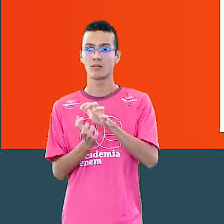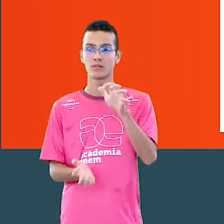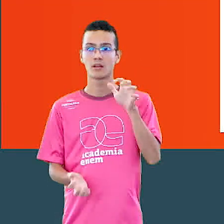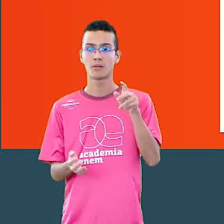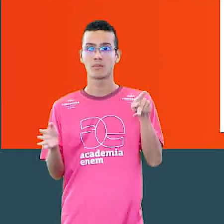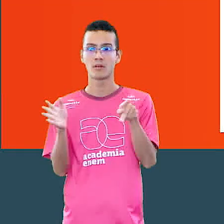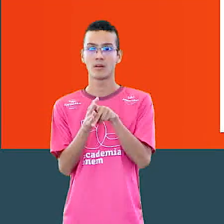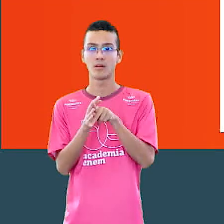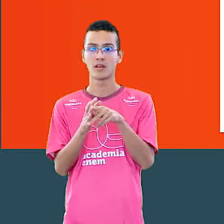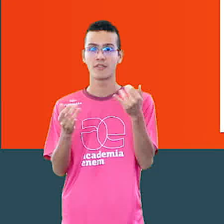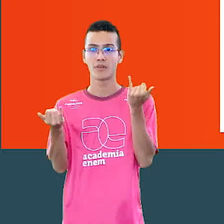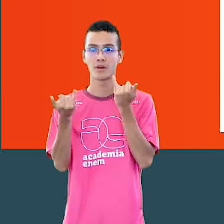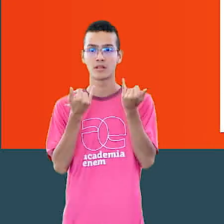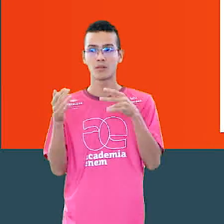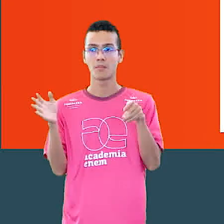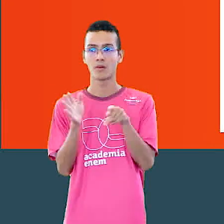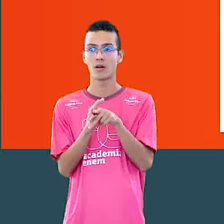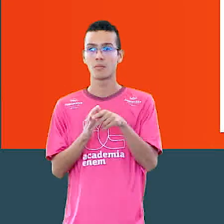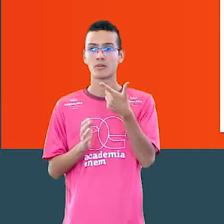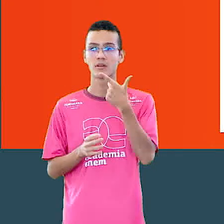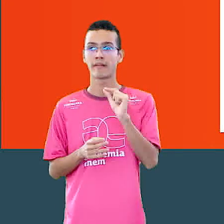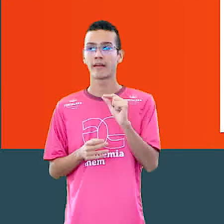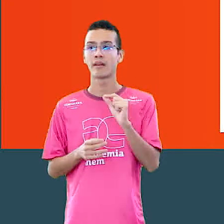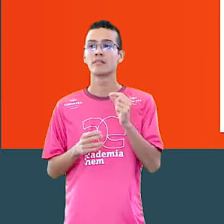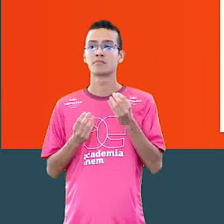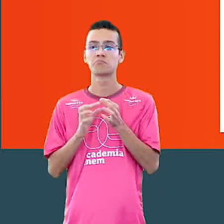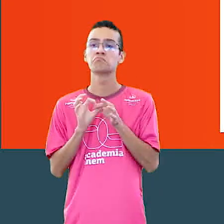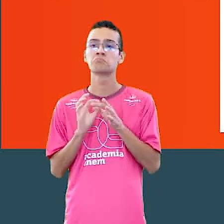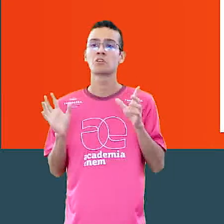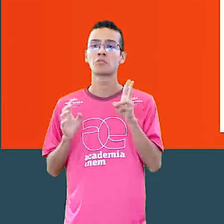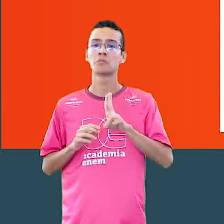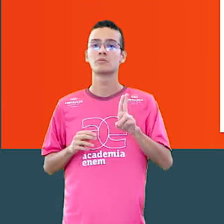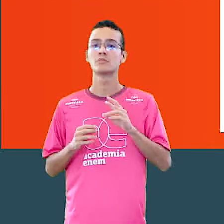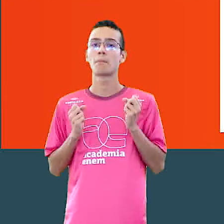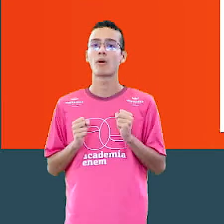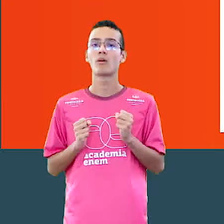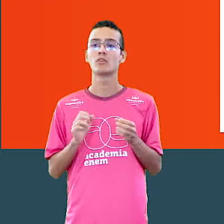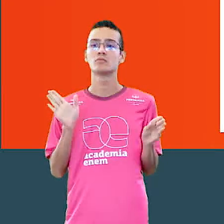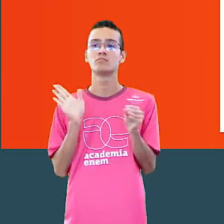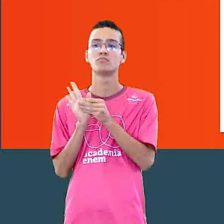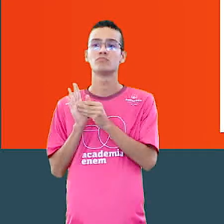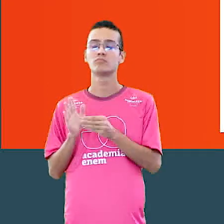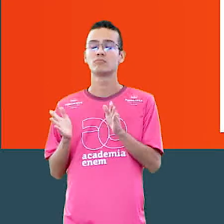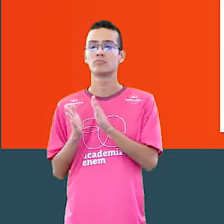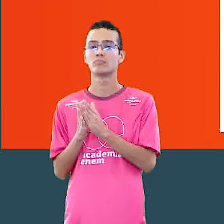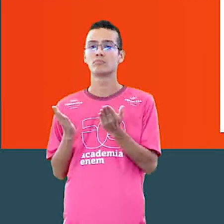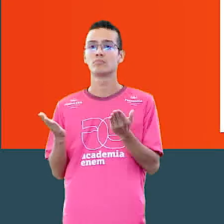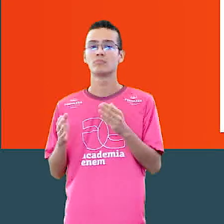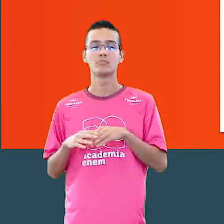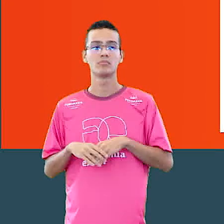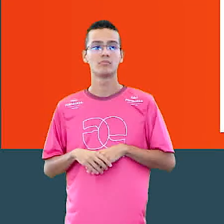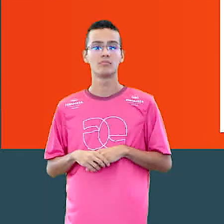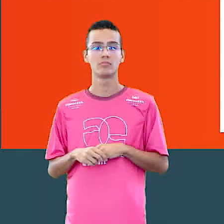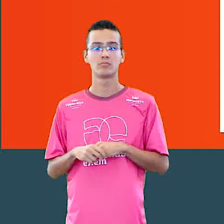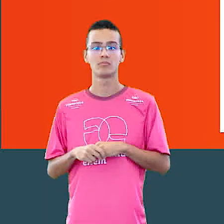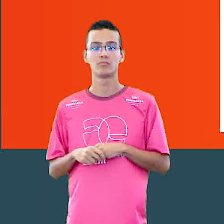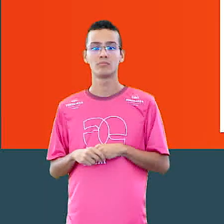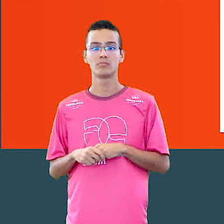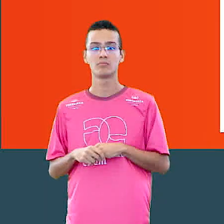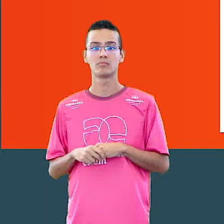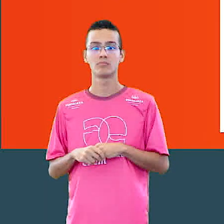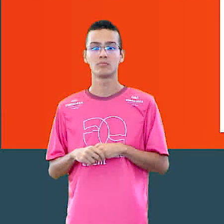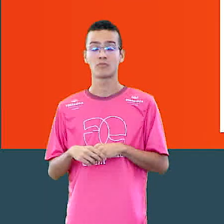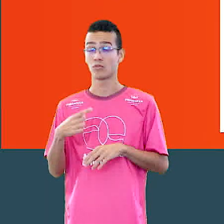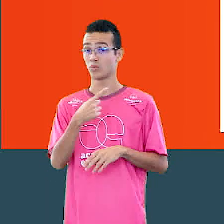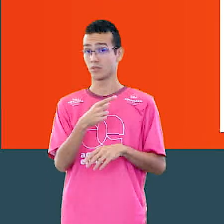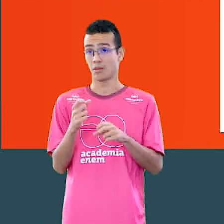permitiu. Porque quando você recebe o seu boletim do Enem, você tem acesso. A sua escola não tem acesso.